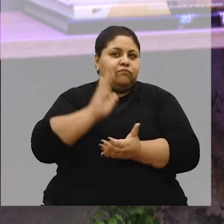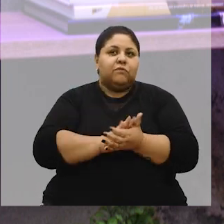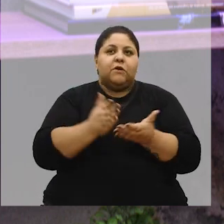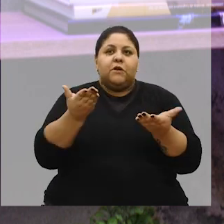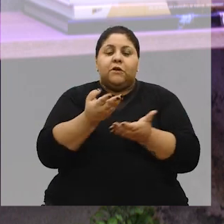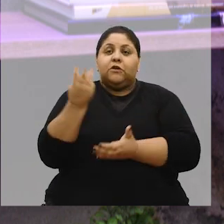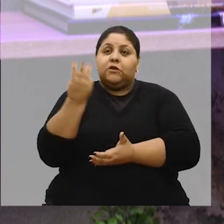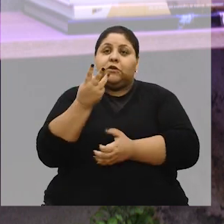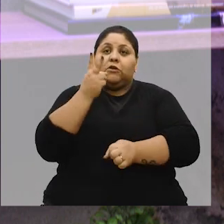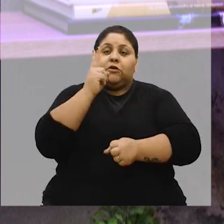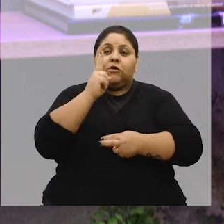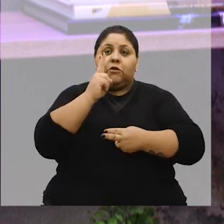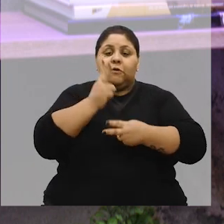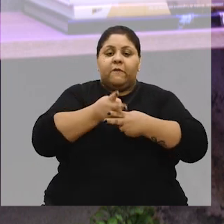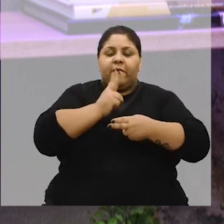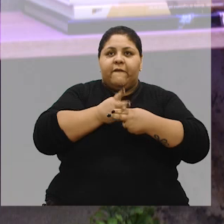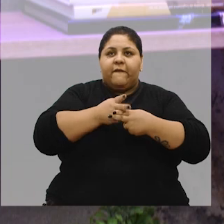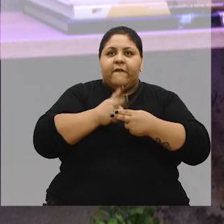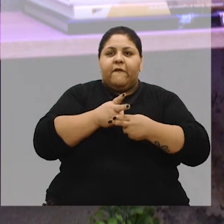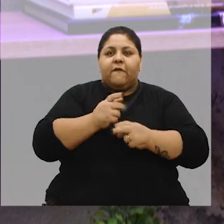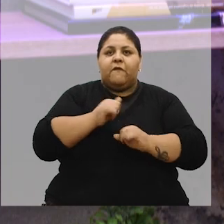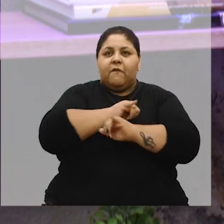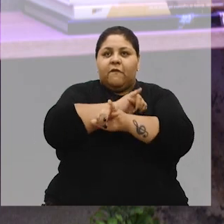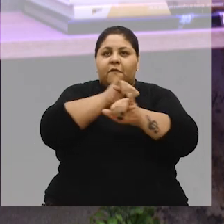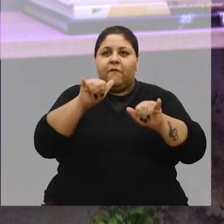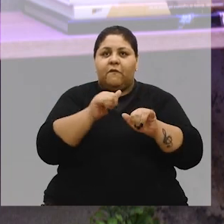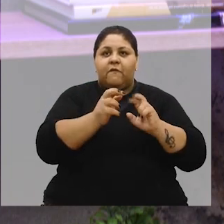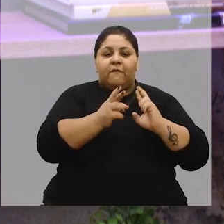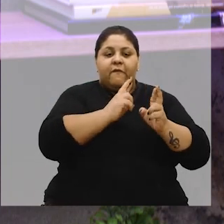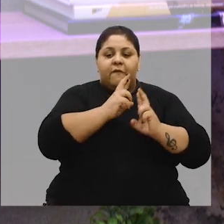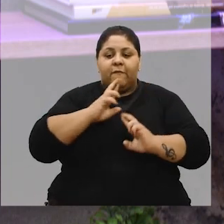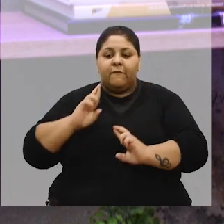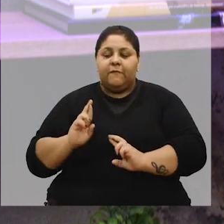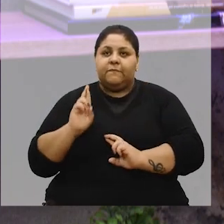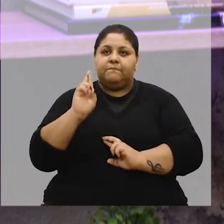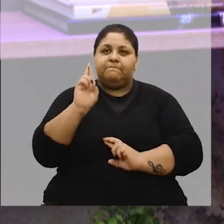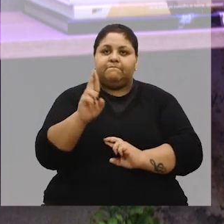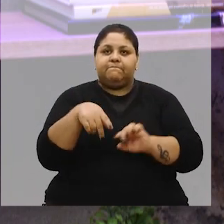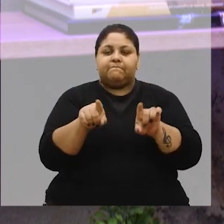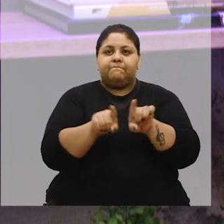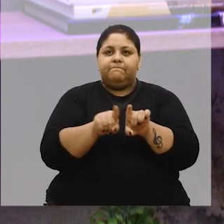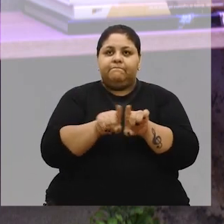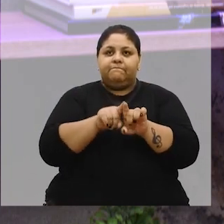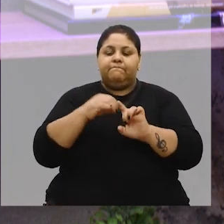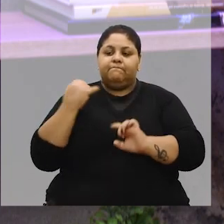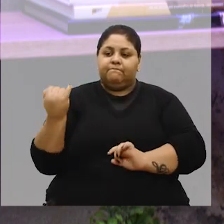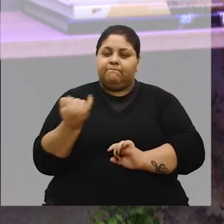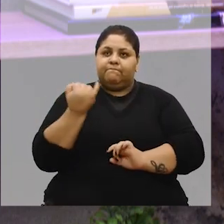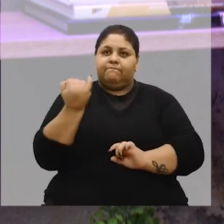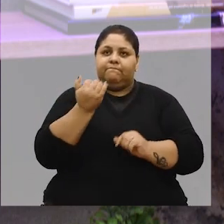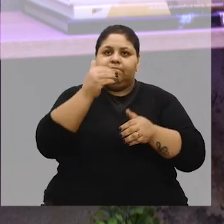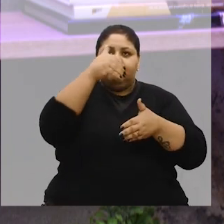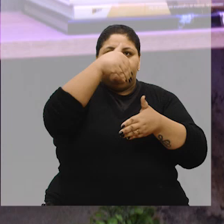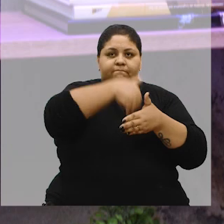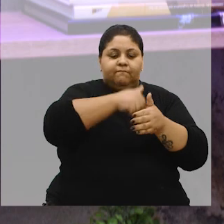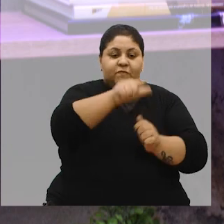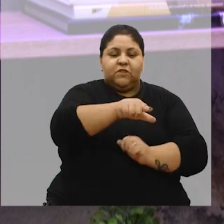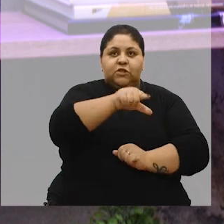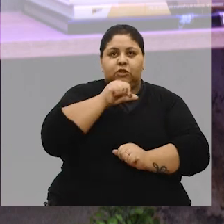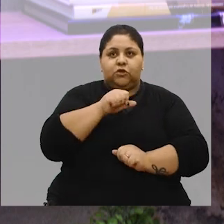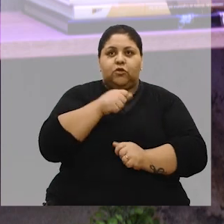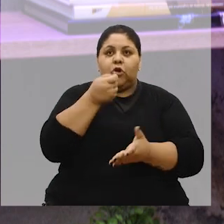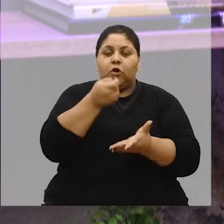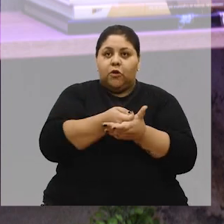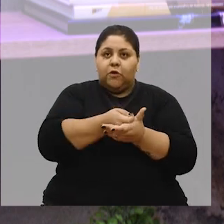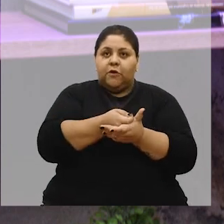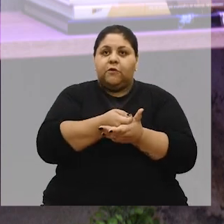terceiro episódio, nós vamos falar sobre a relação da representatividade e também a importância do voto facultativo e